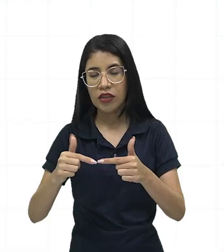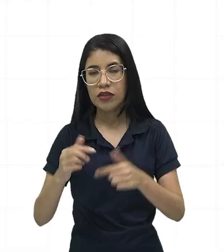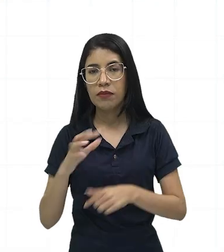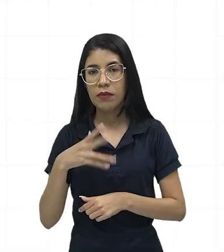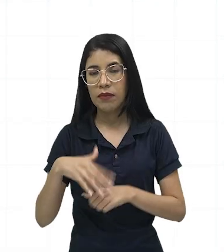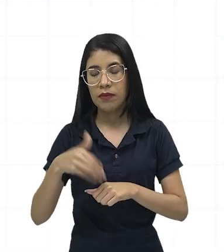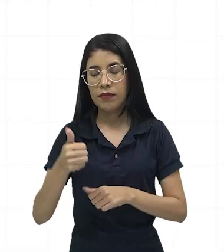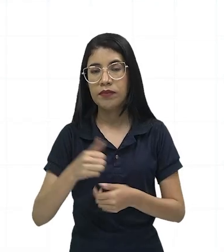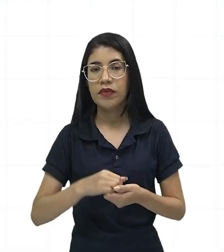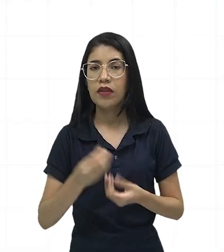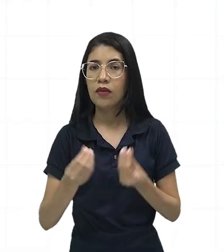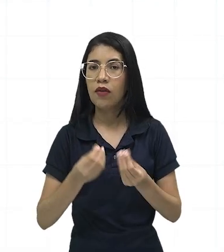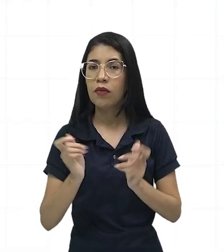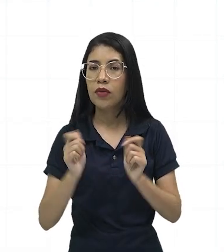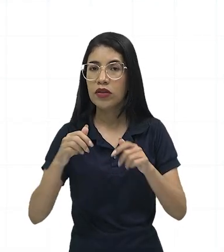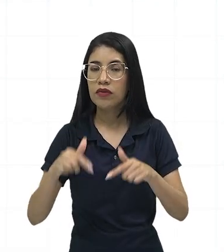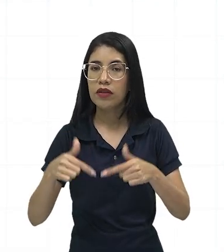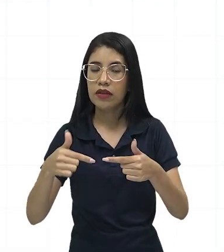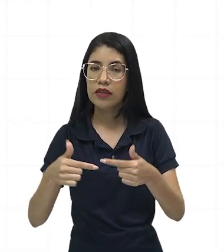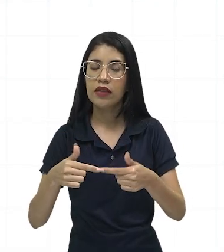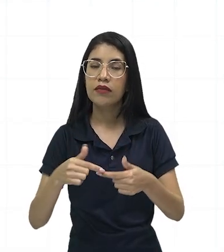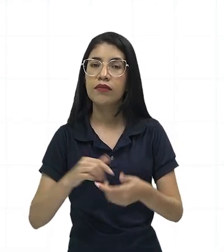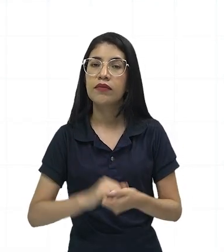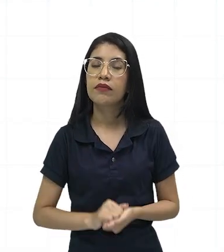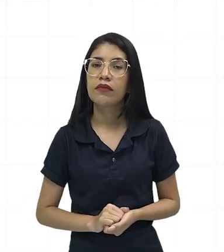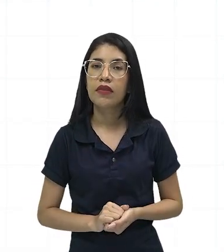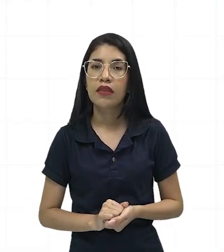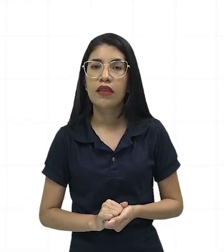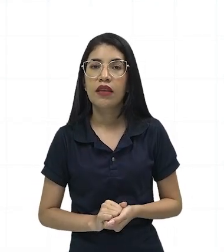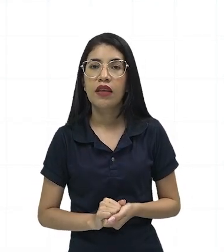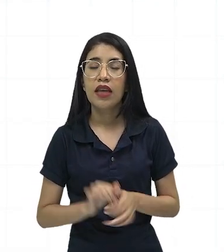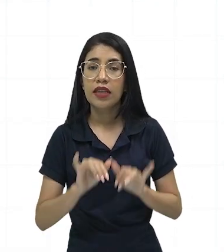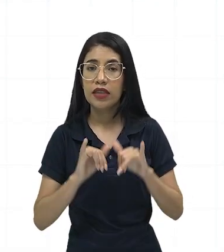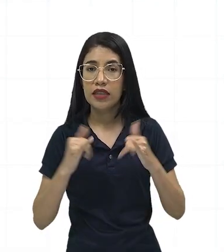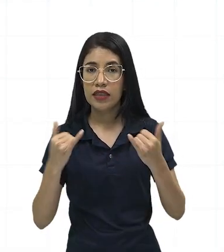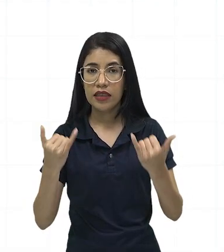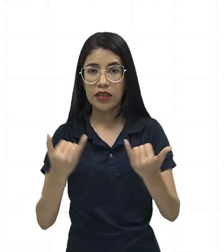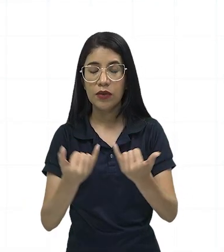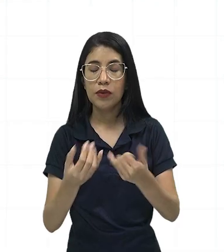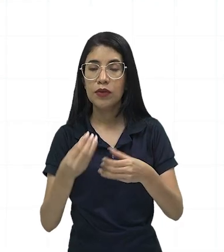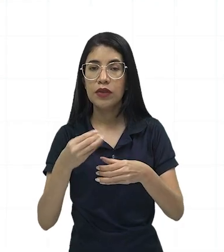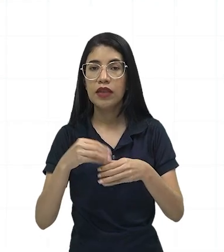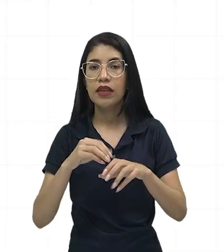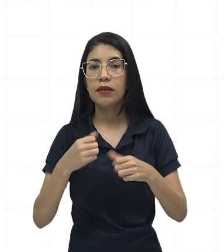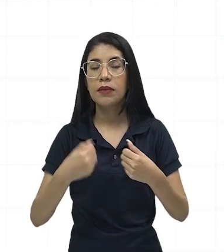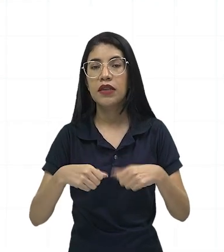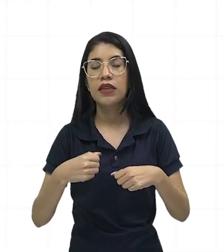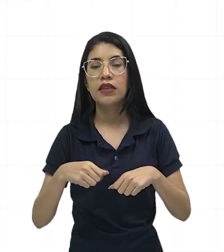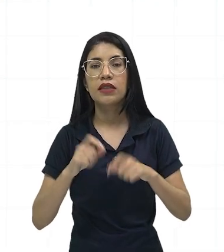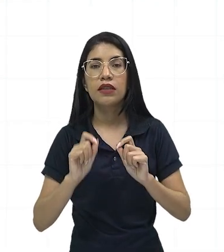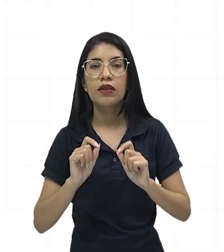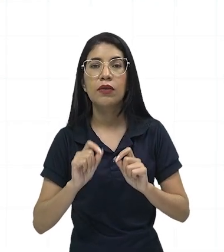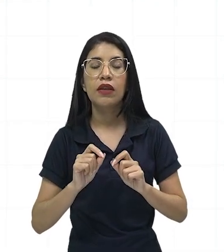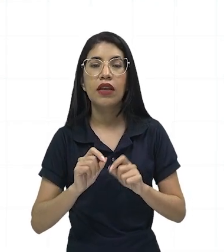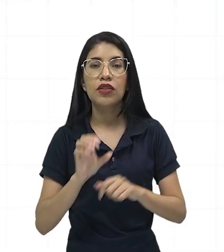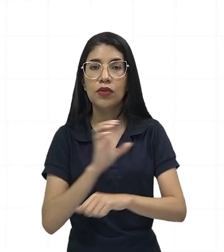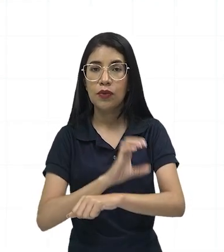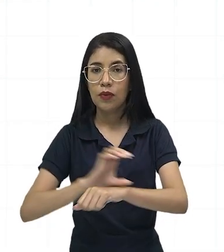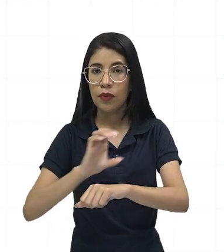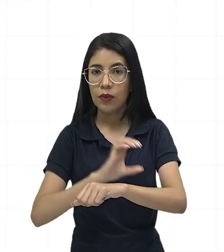a atuação desses capacitores? Em circuitos que necessitam de muita corrente